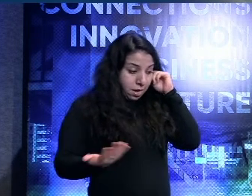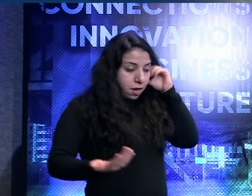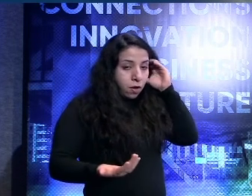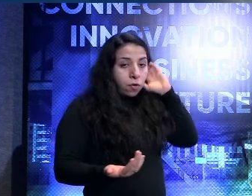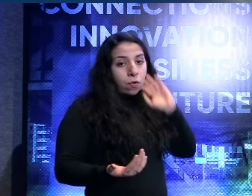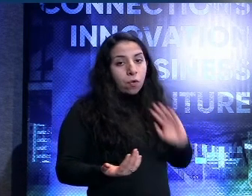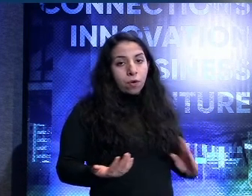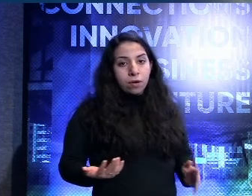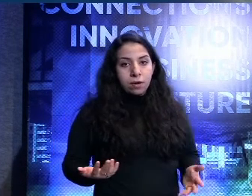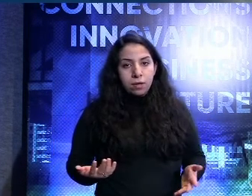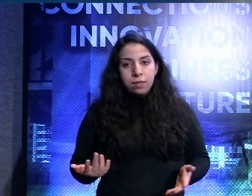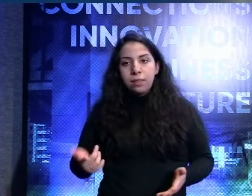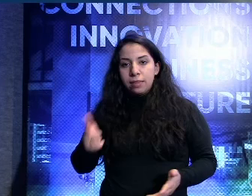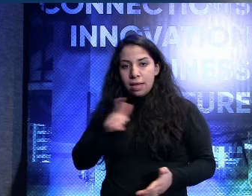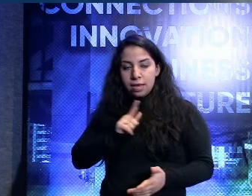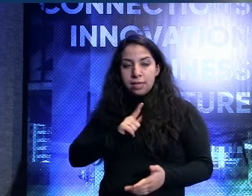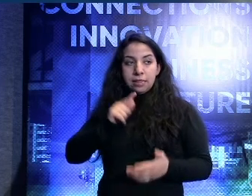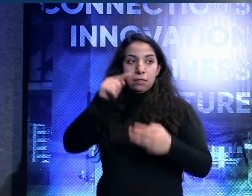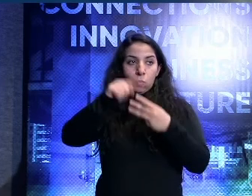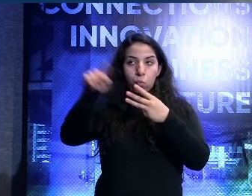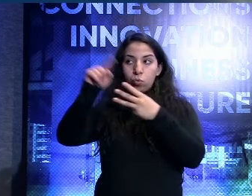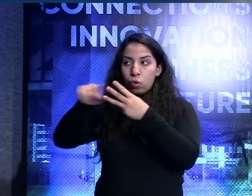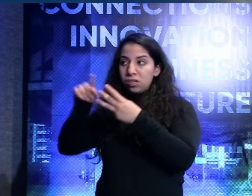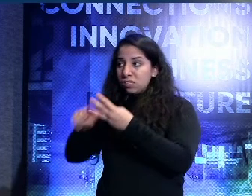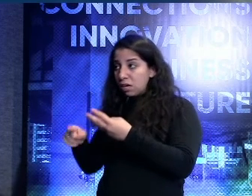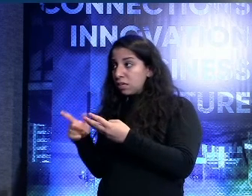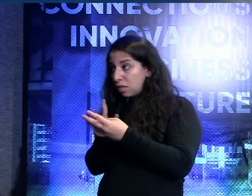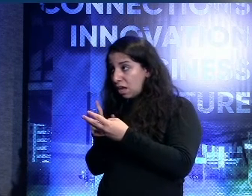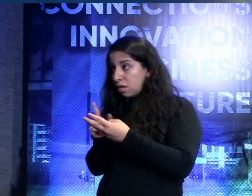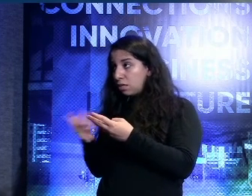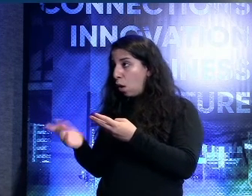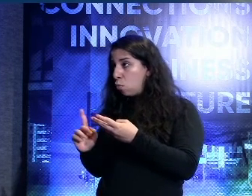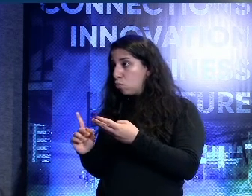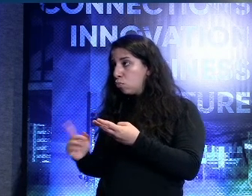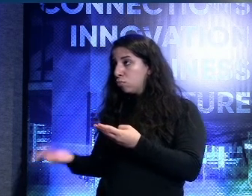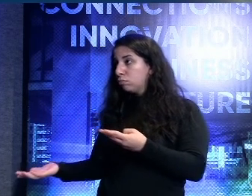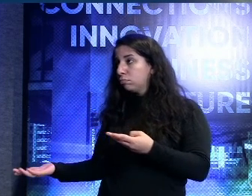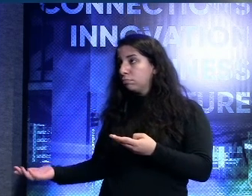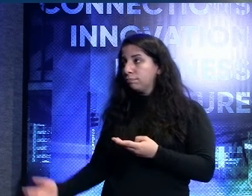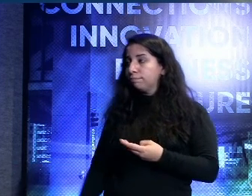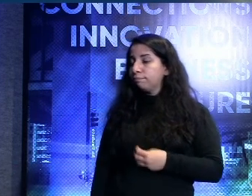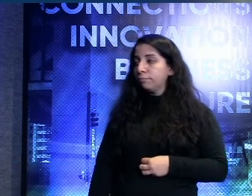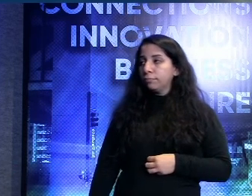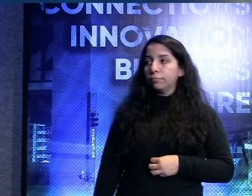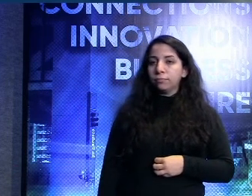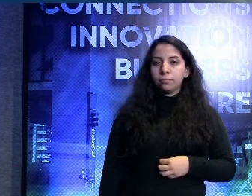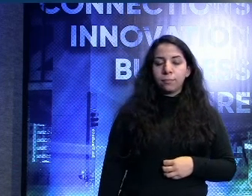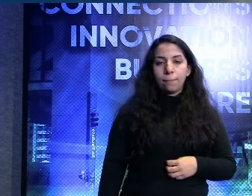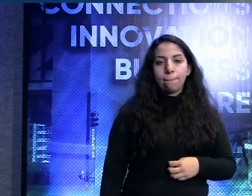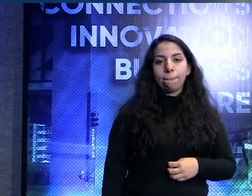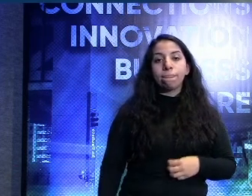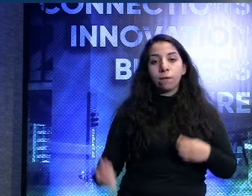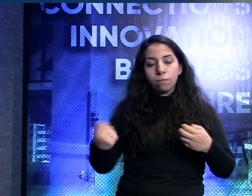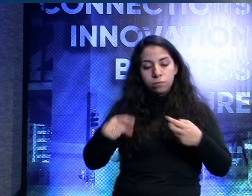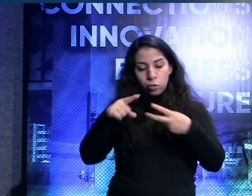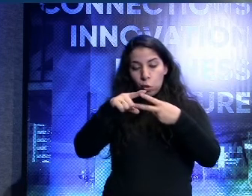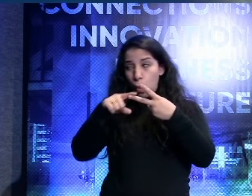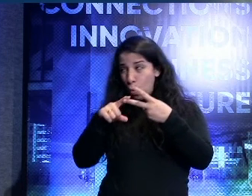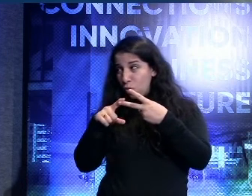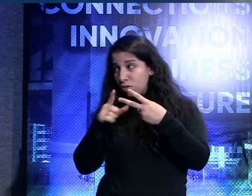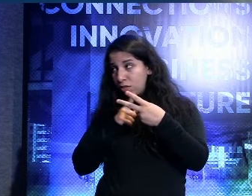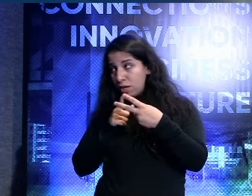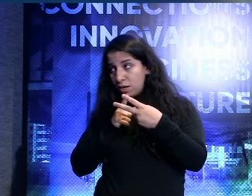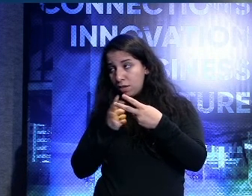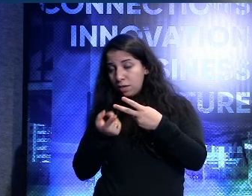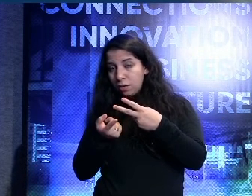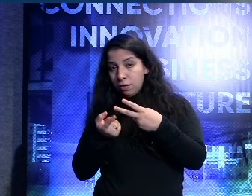ter 3 instâncias? Era. Mas veja bem, look well, né? Só tem 2. Conversa